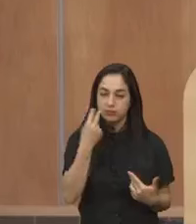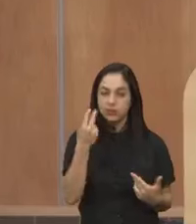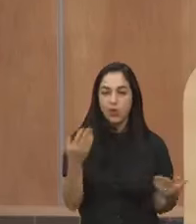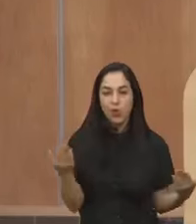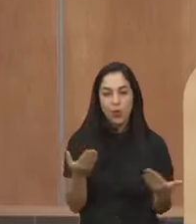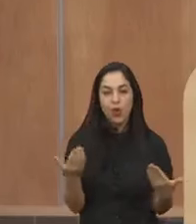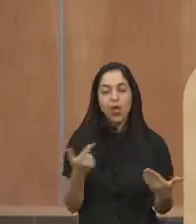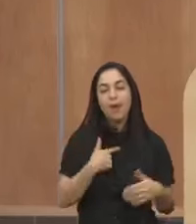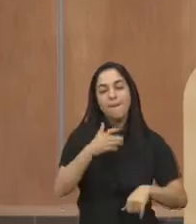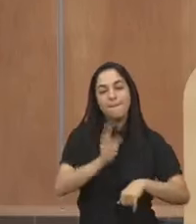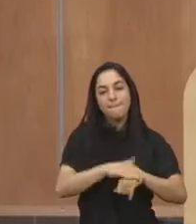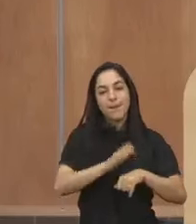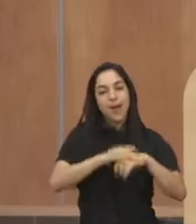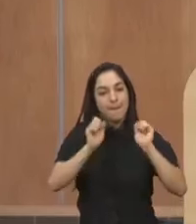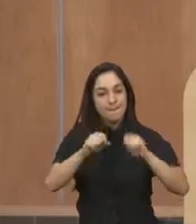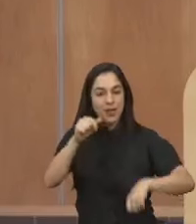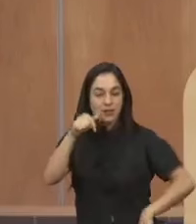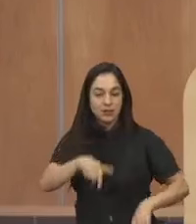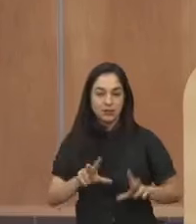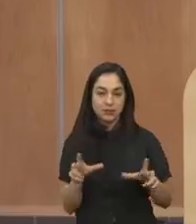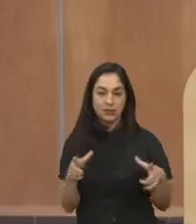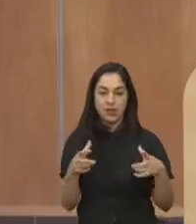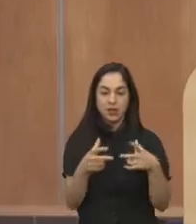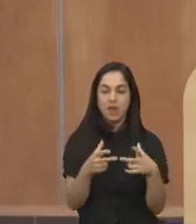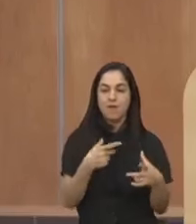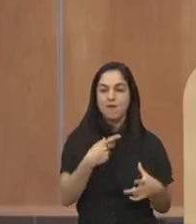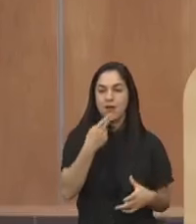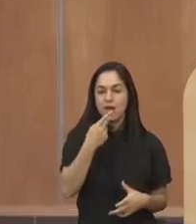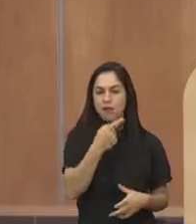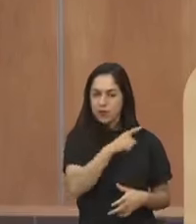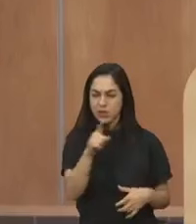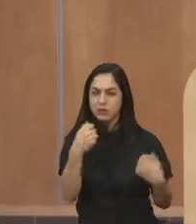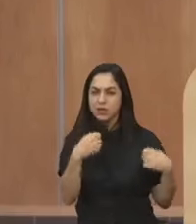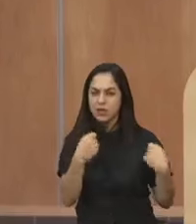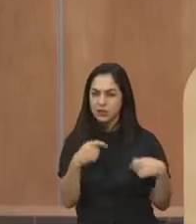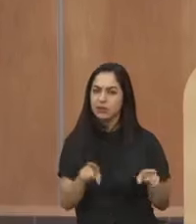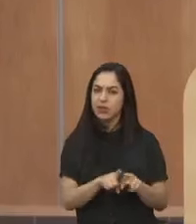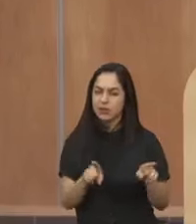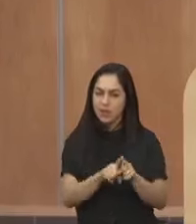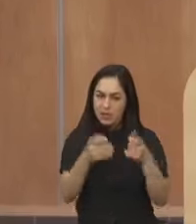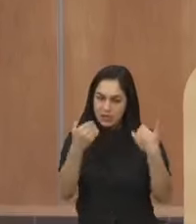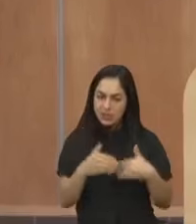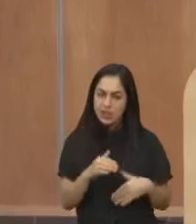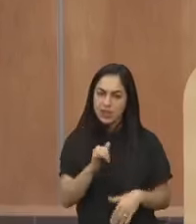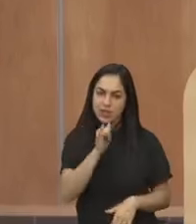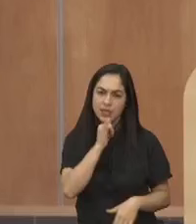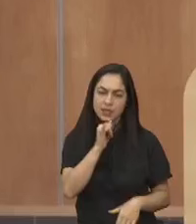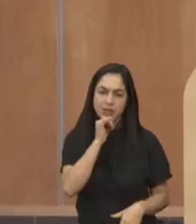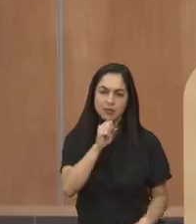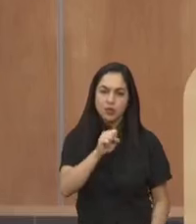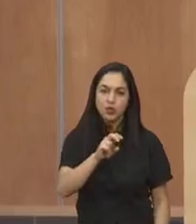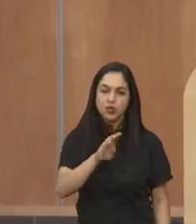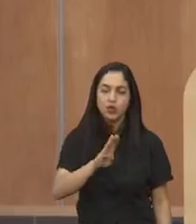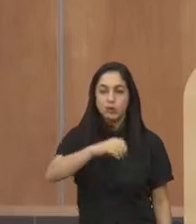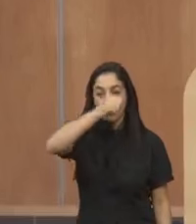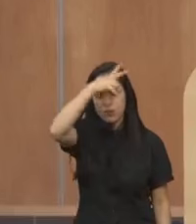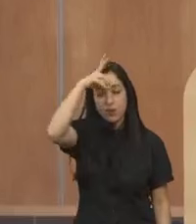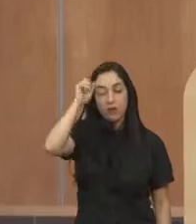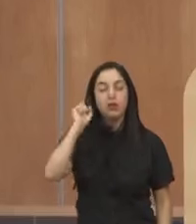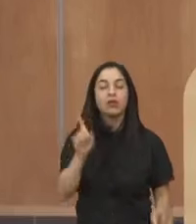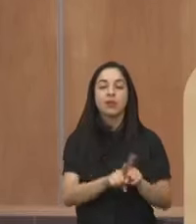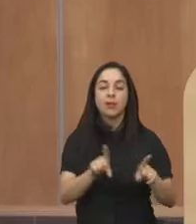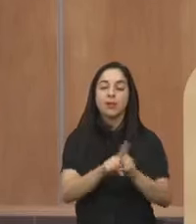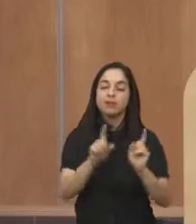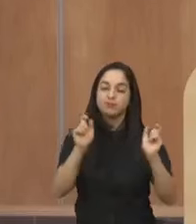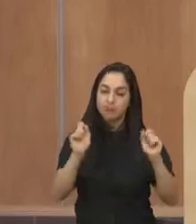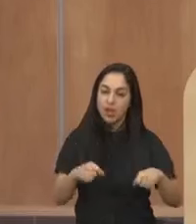muito mais dentro dessa casa, mas sou um exemplo como subprefeito. Falo, seja exemplo também como político, como subprefeito, porque subprefeito também é autoridade. Tá? Quero que